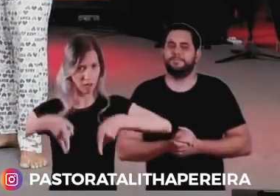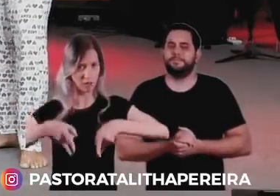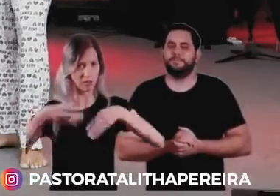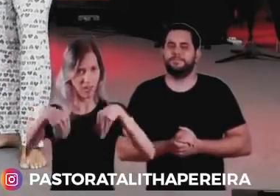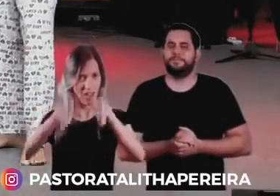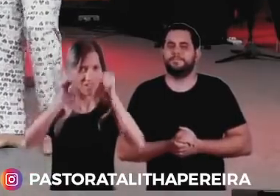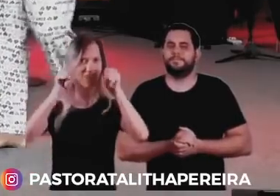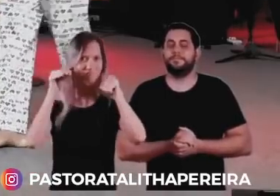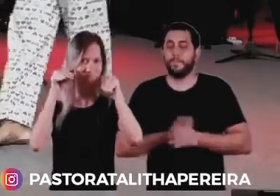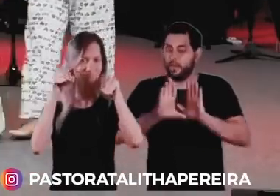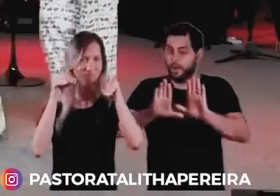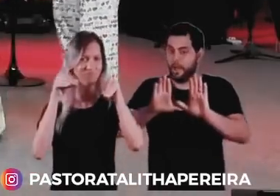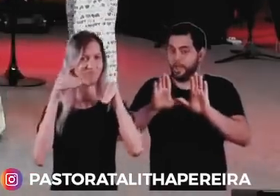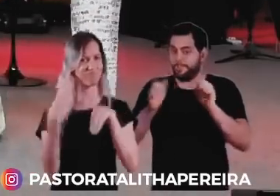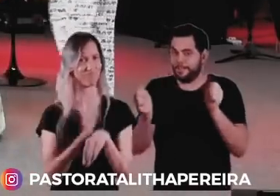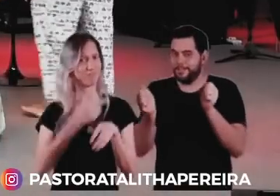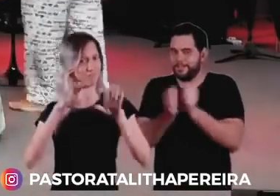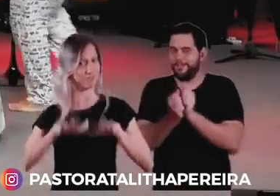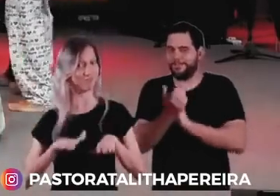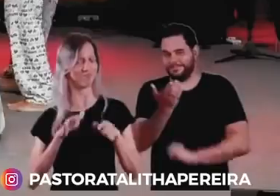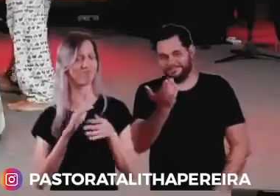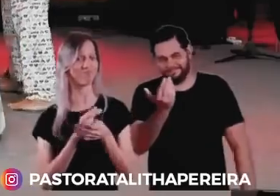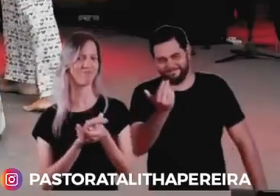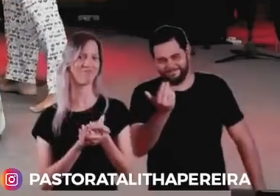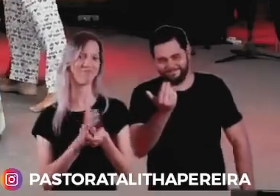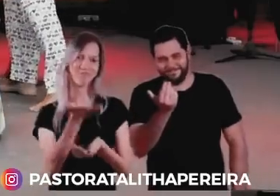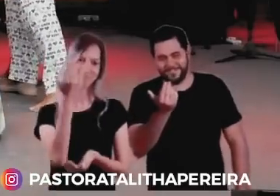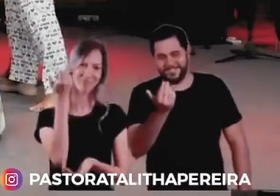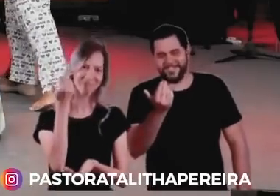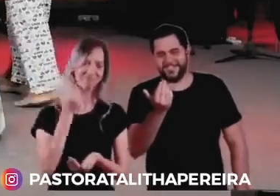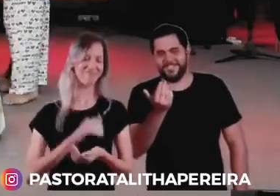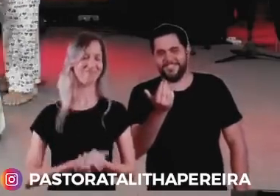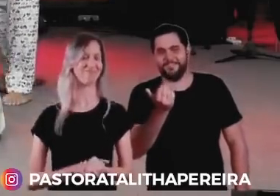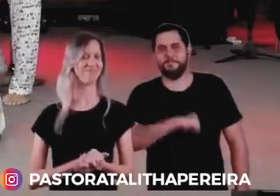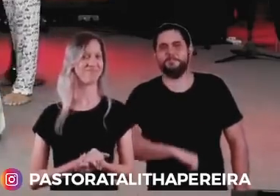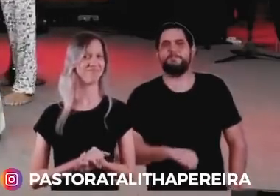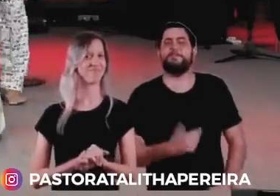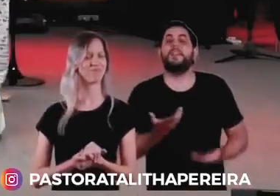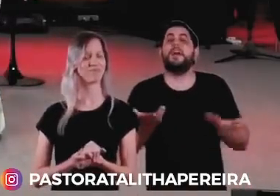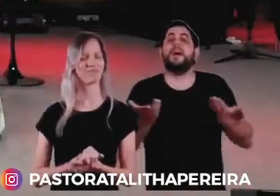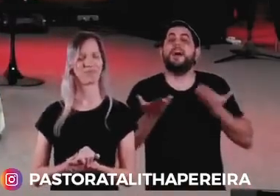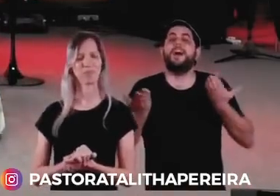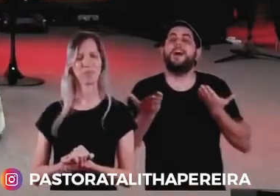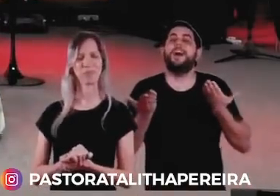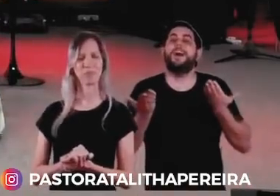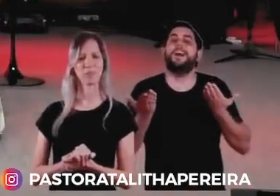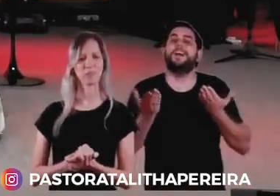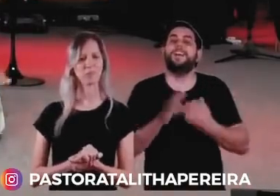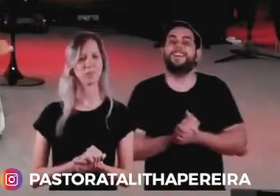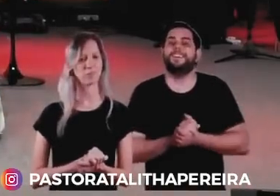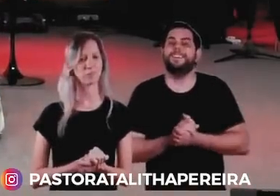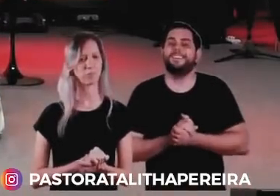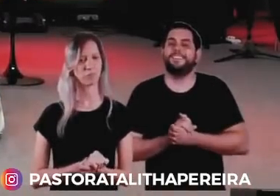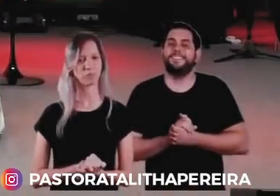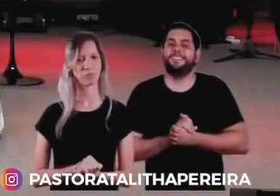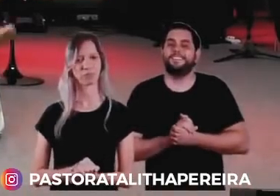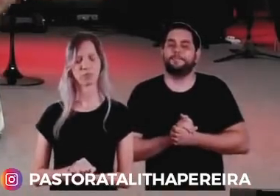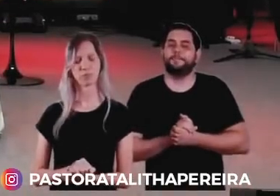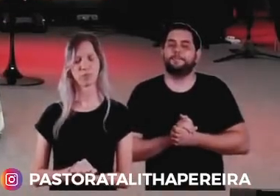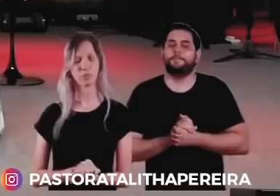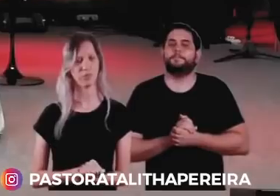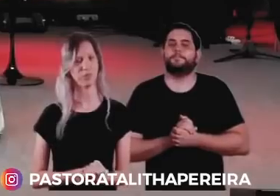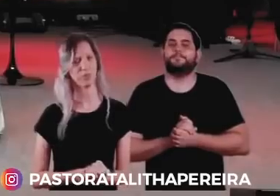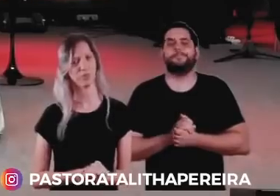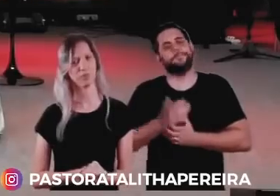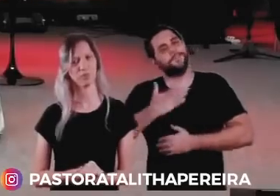dos lençóis. Fica com a gente. Vem. Vamos lá. Meus queridos.